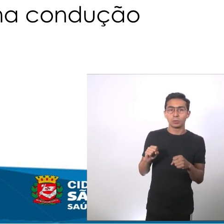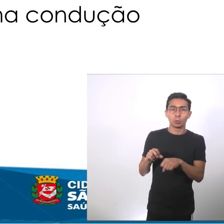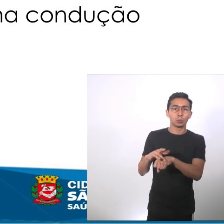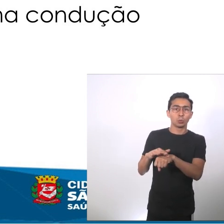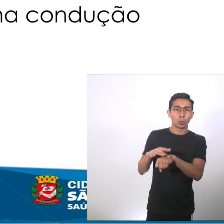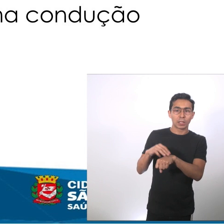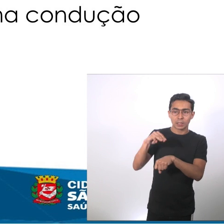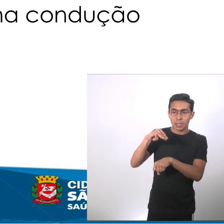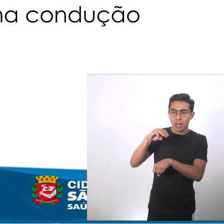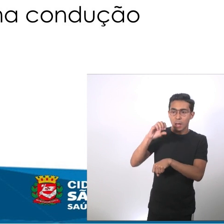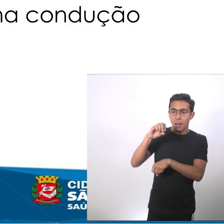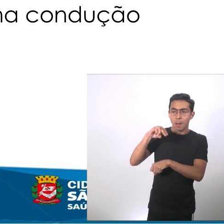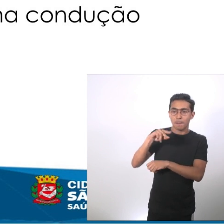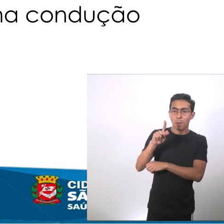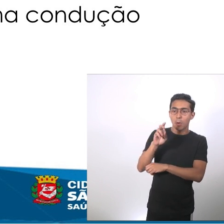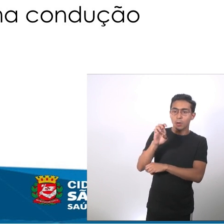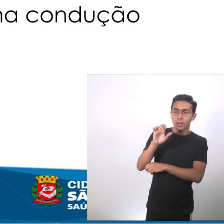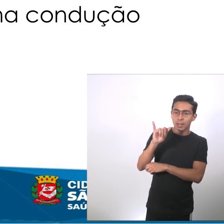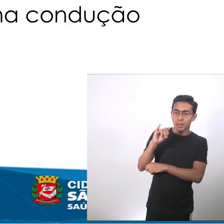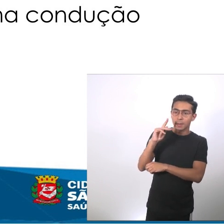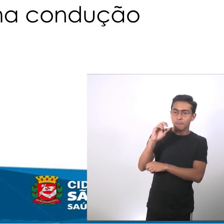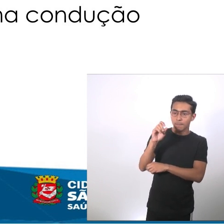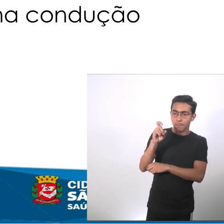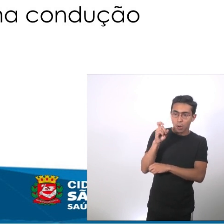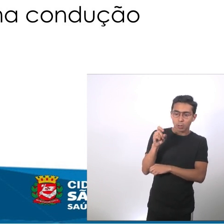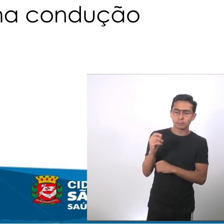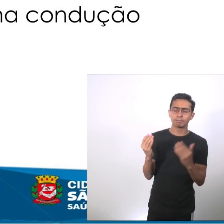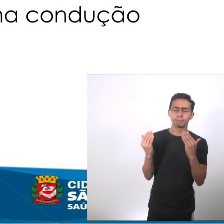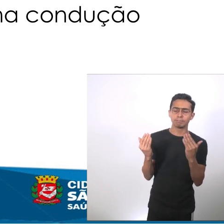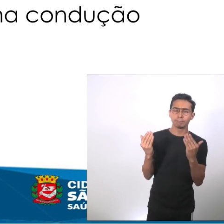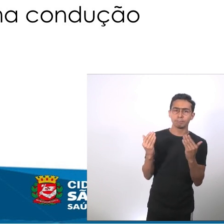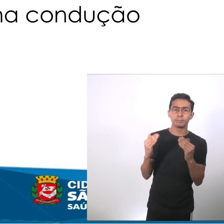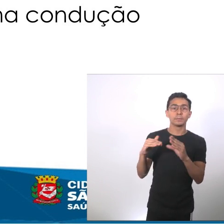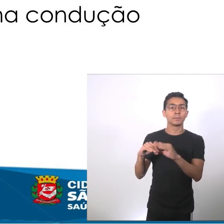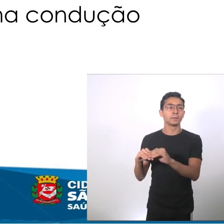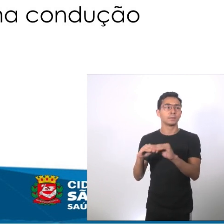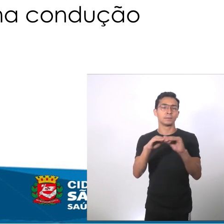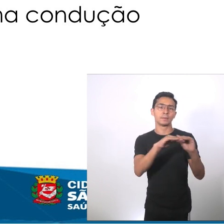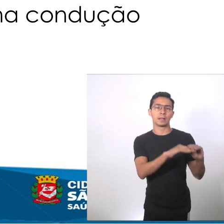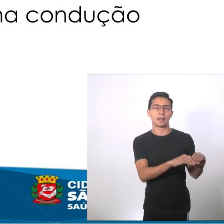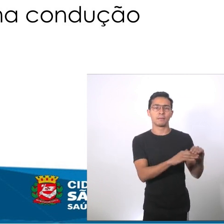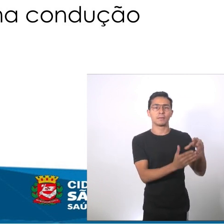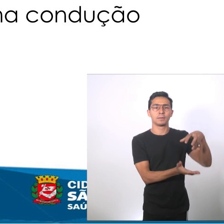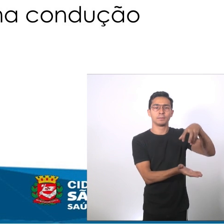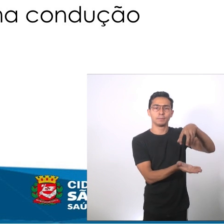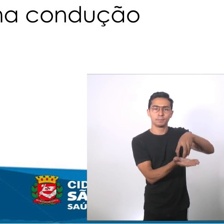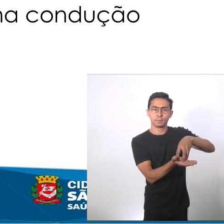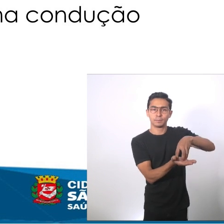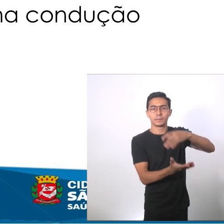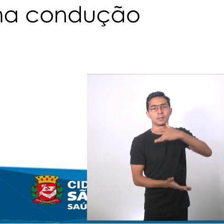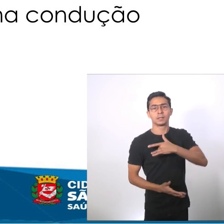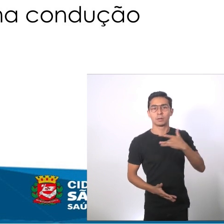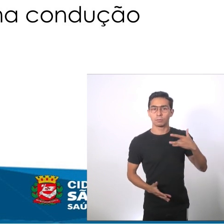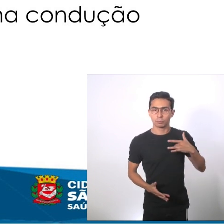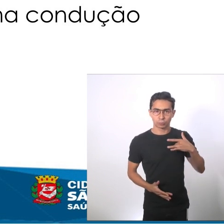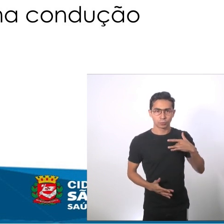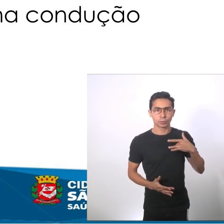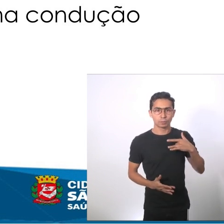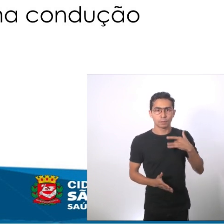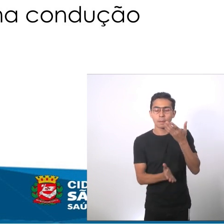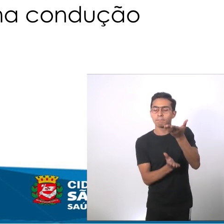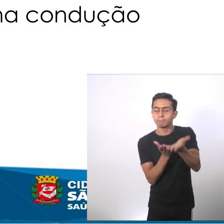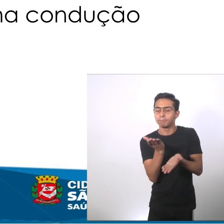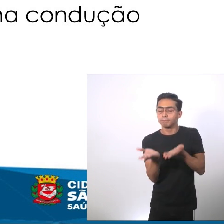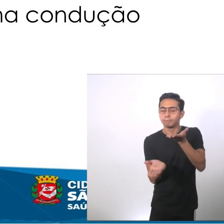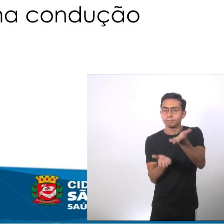e direcionar essa criança para uma unidade de saúde, e lá ela vai ser conduzida por um